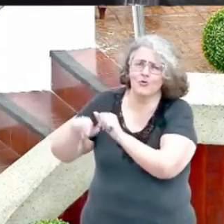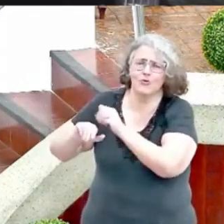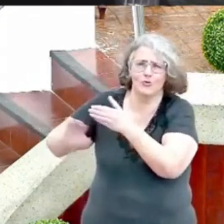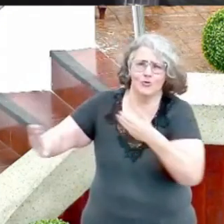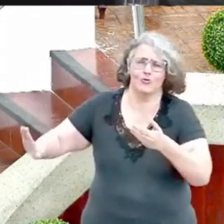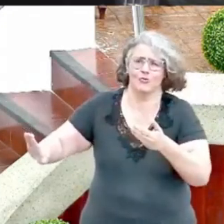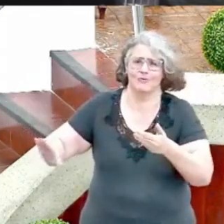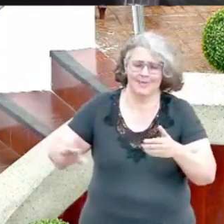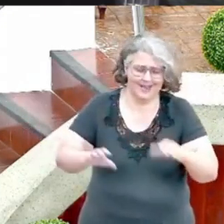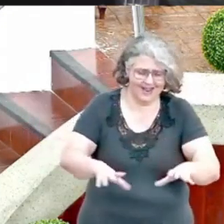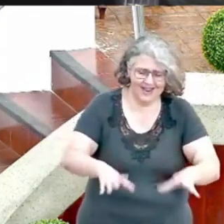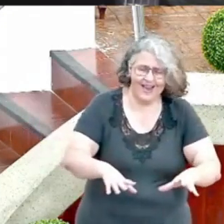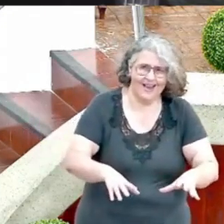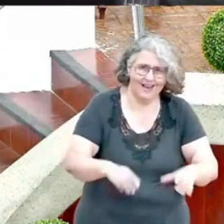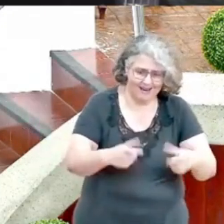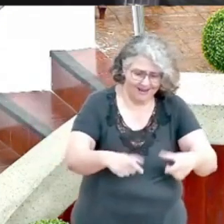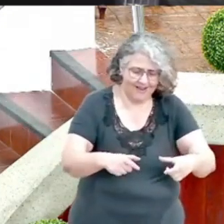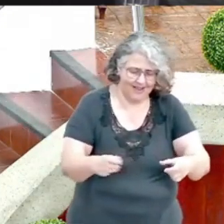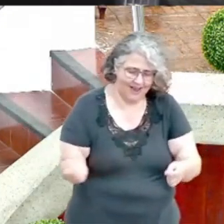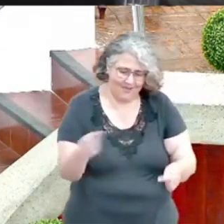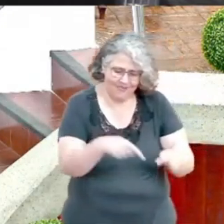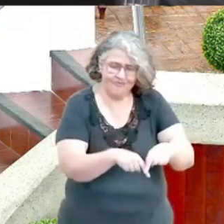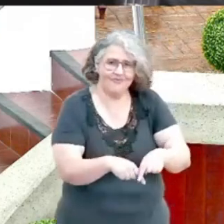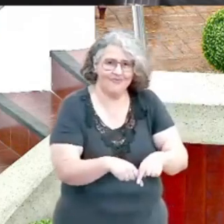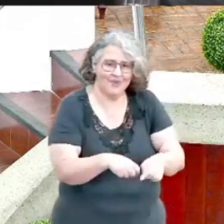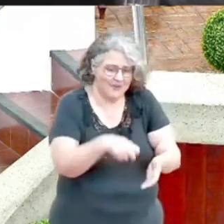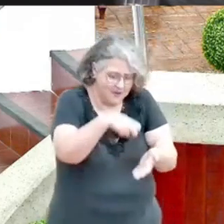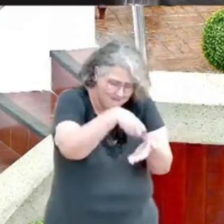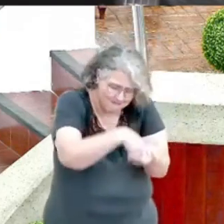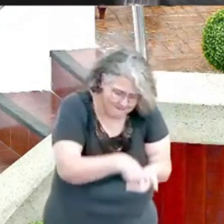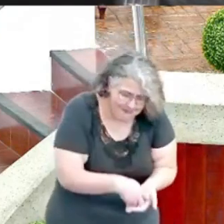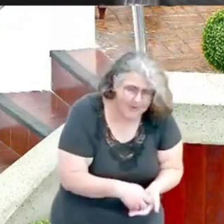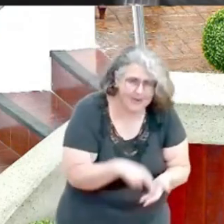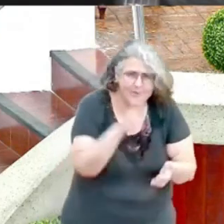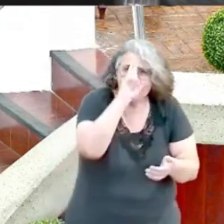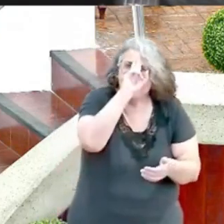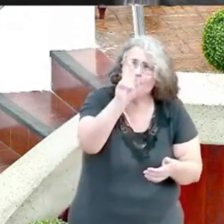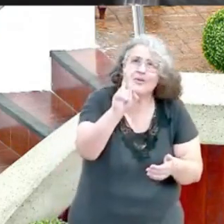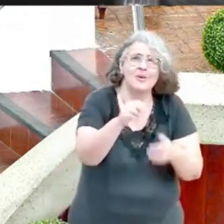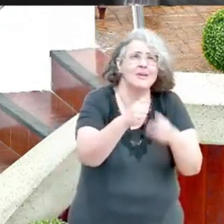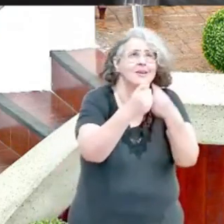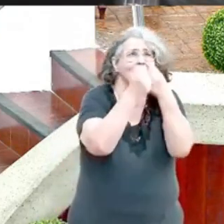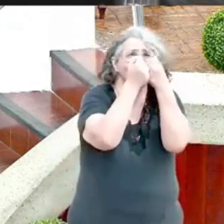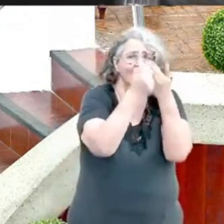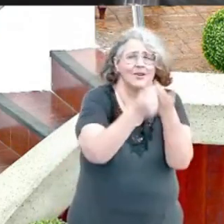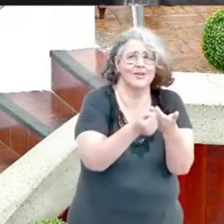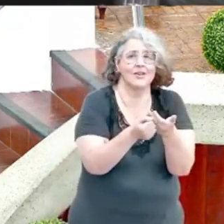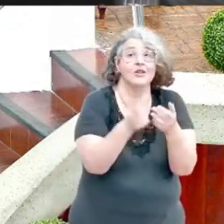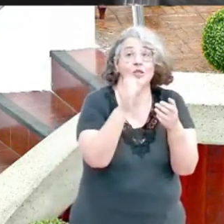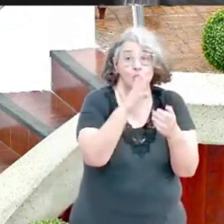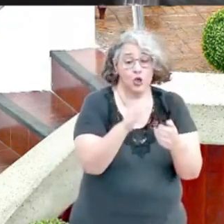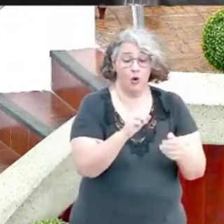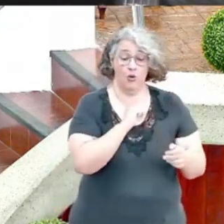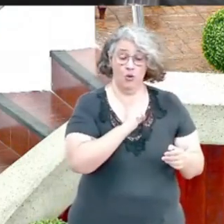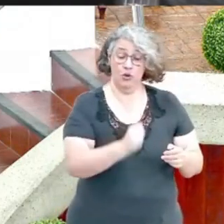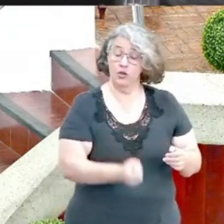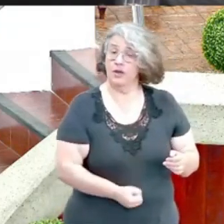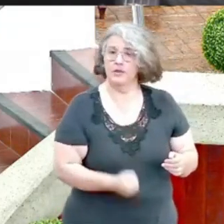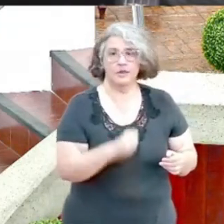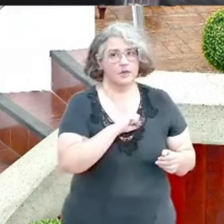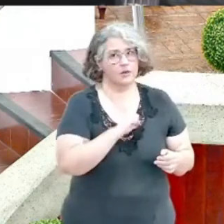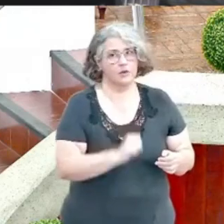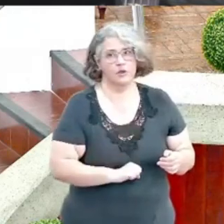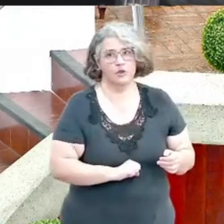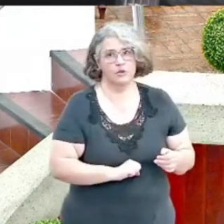do Senhor. Sabe quem entrava lá? Só o sumo sacerdote. Quando ele quisesse? De jeito nenhum. Uma vez por ano,